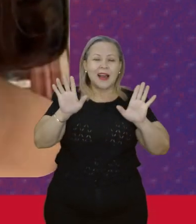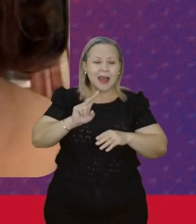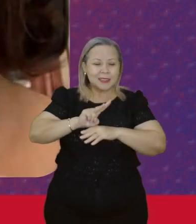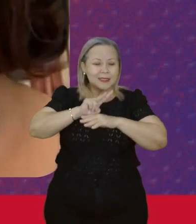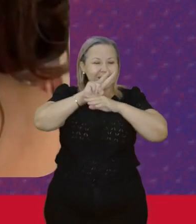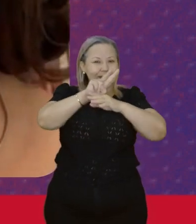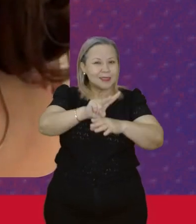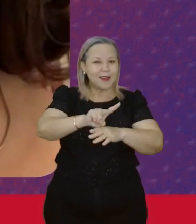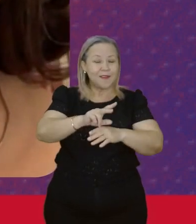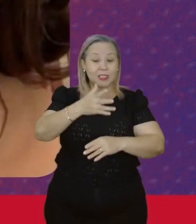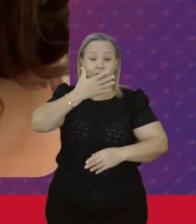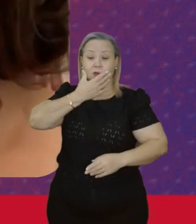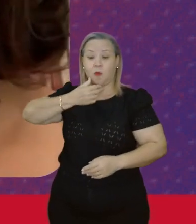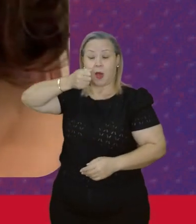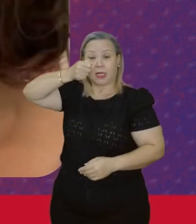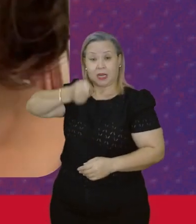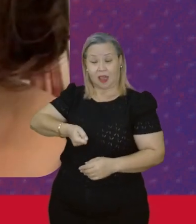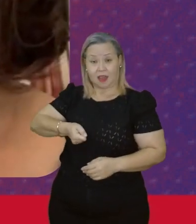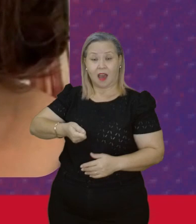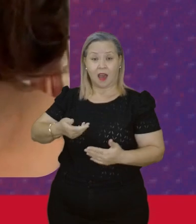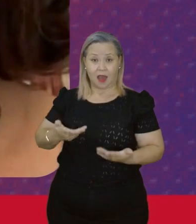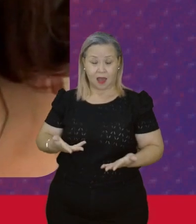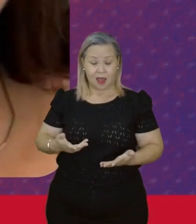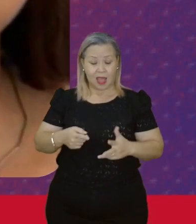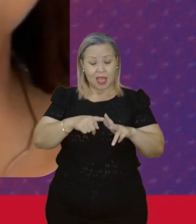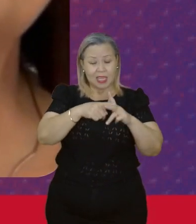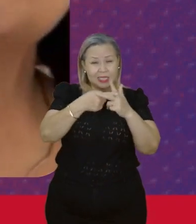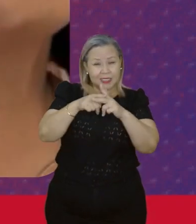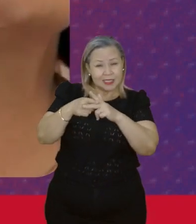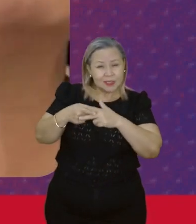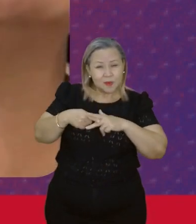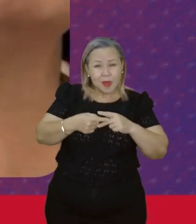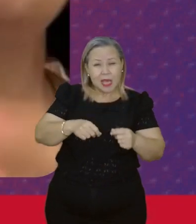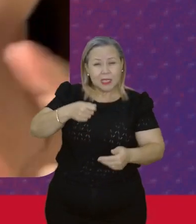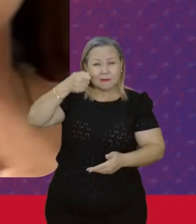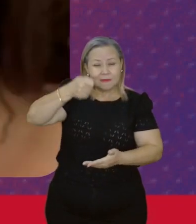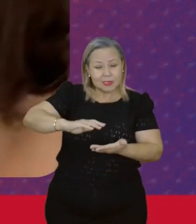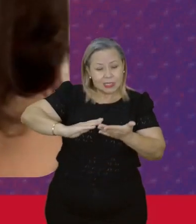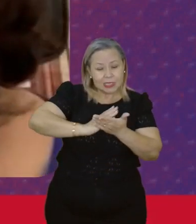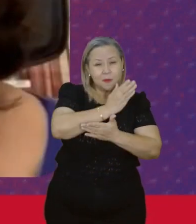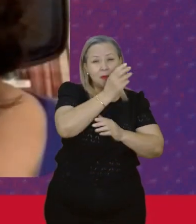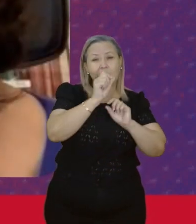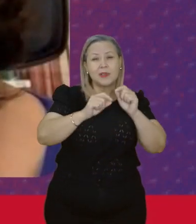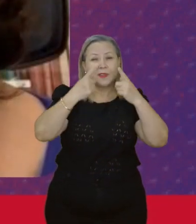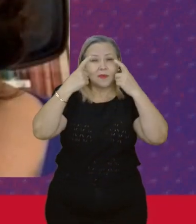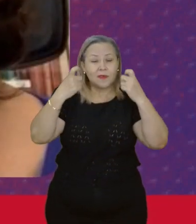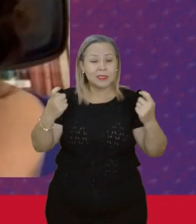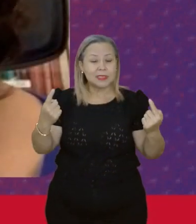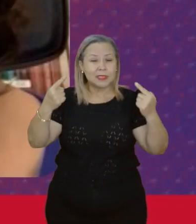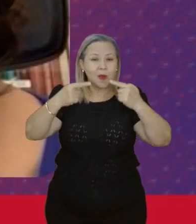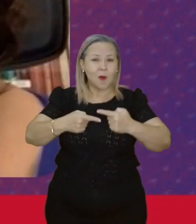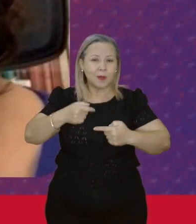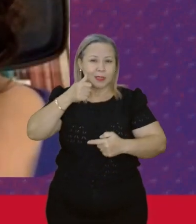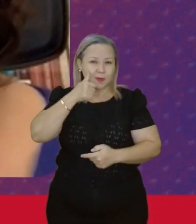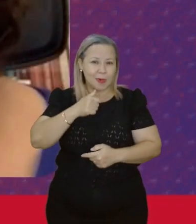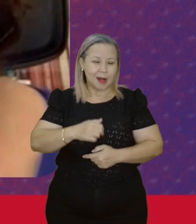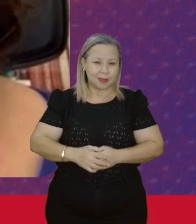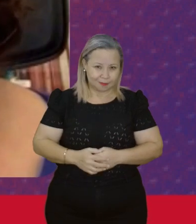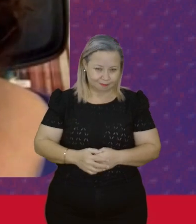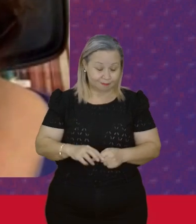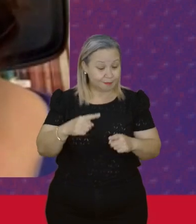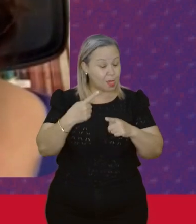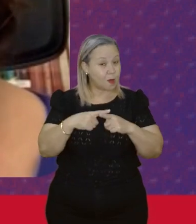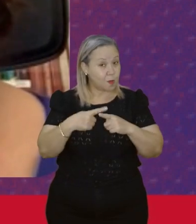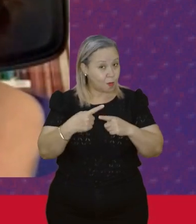do patriarcado e um instrumento de legitimação da violência contra as mulheres. Por quê?